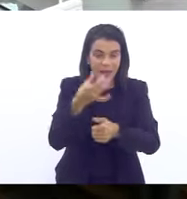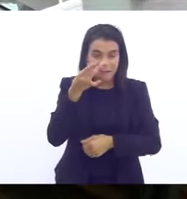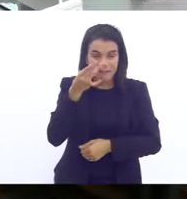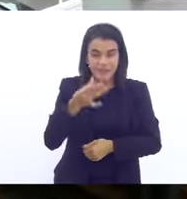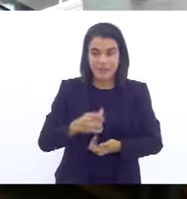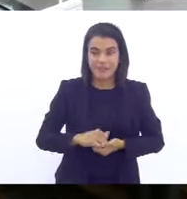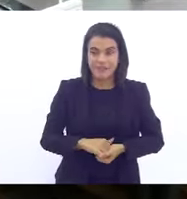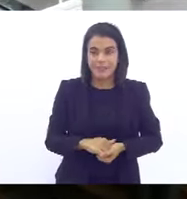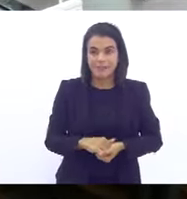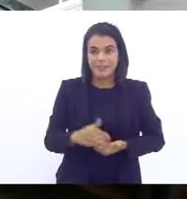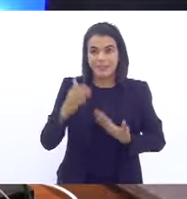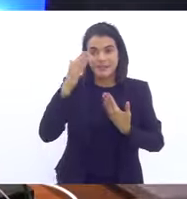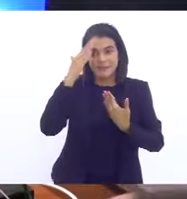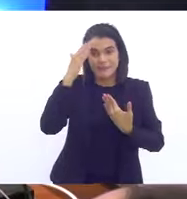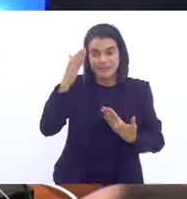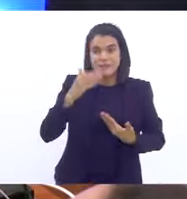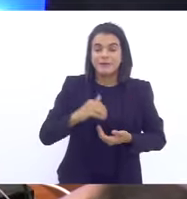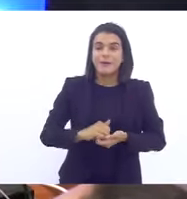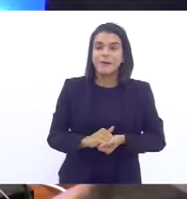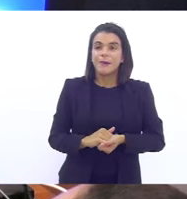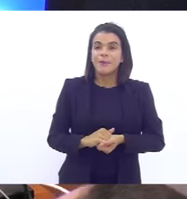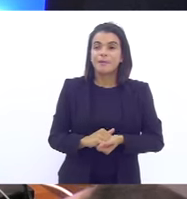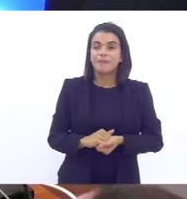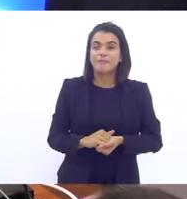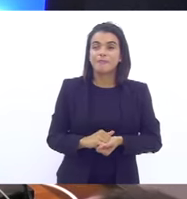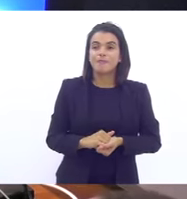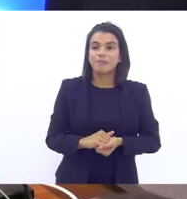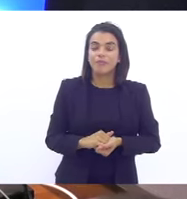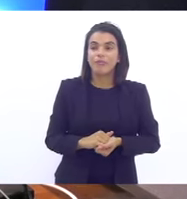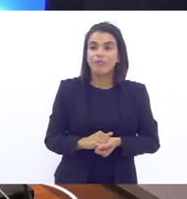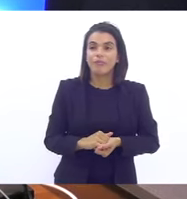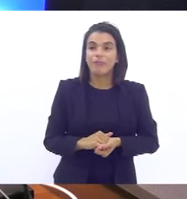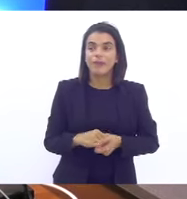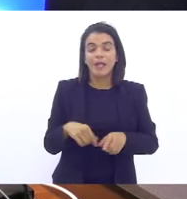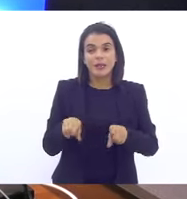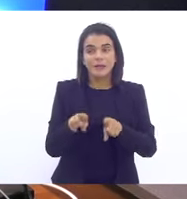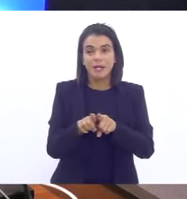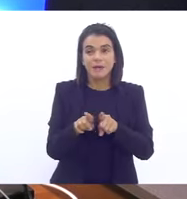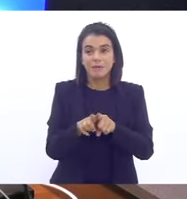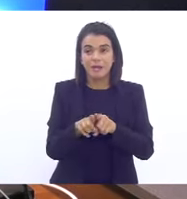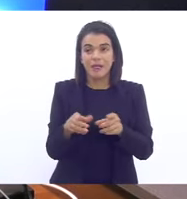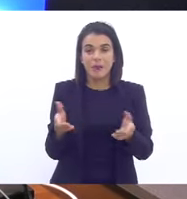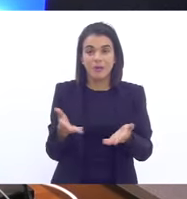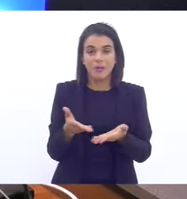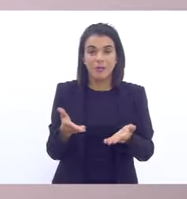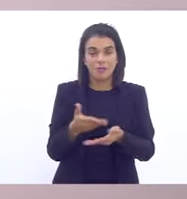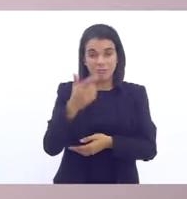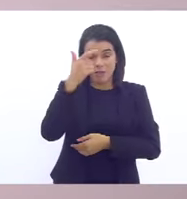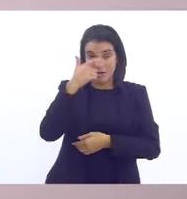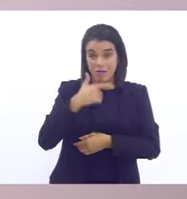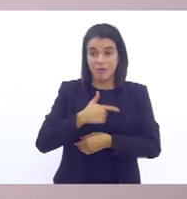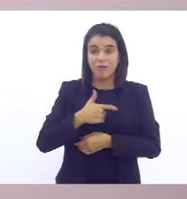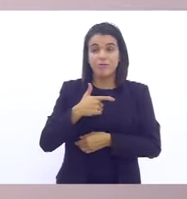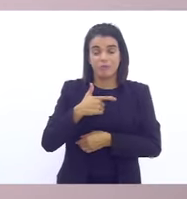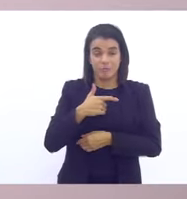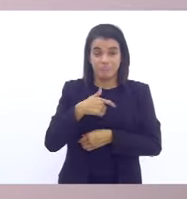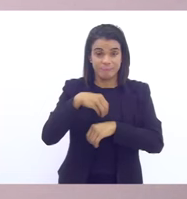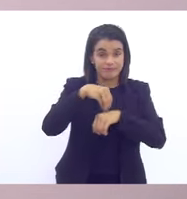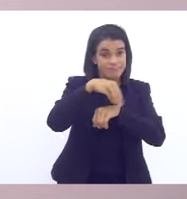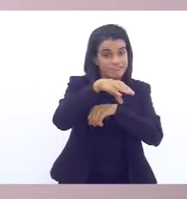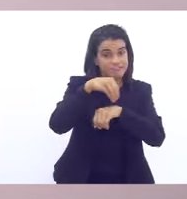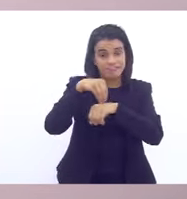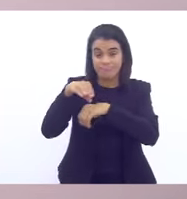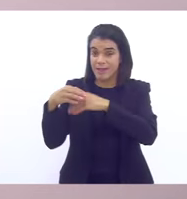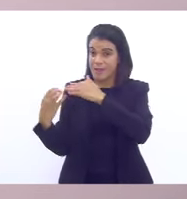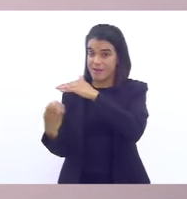Obrigado. Agradeço a palavra, deputado Daniel Librelon. Já faço aqui a ciência às concessionárias para que